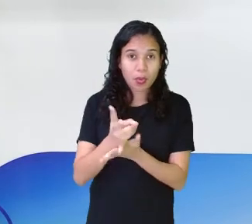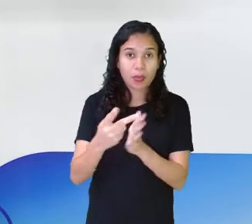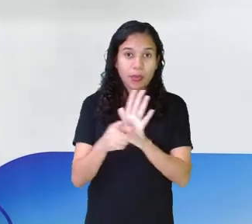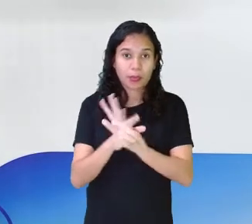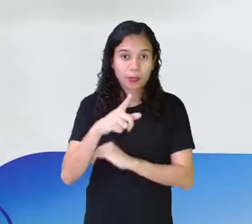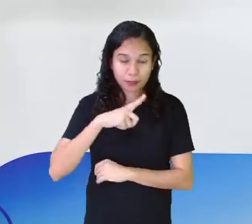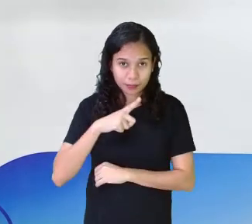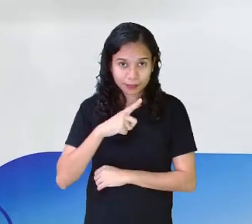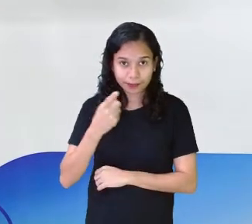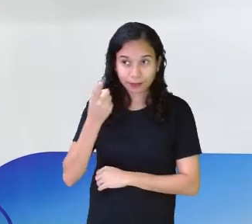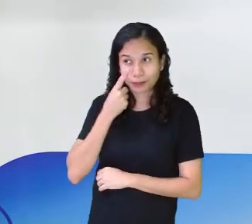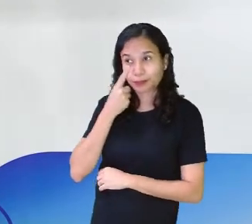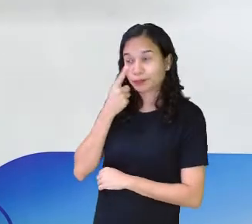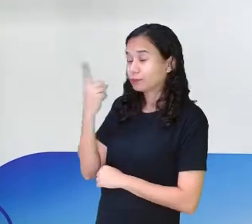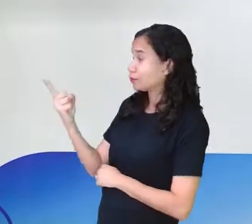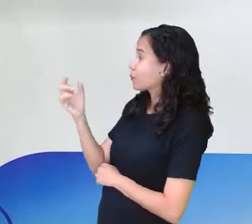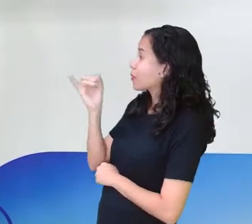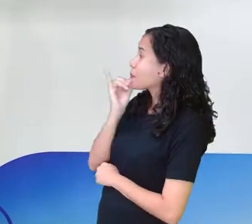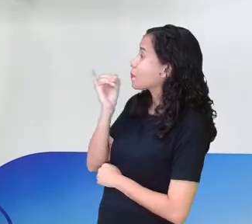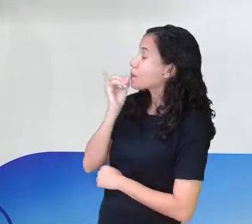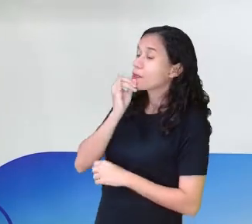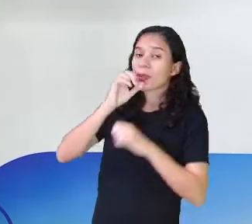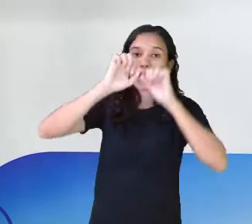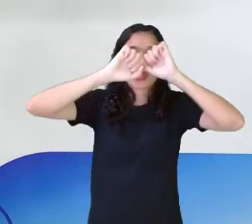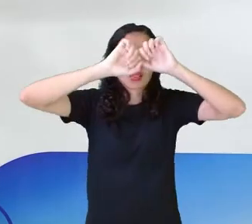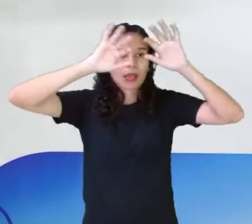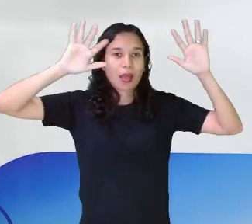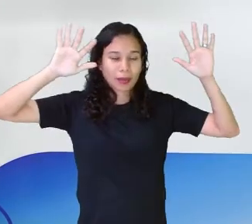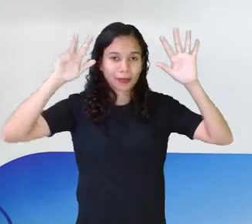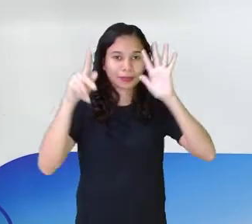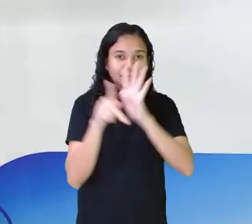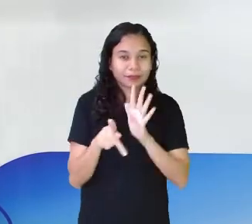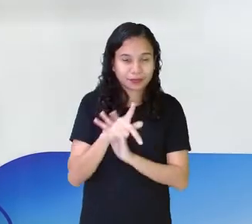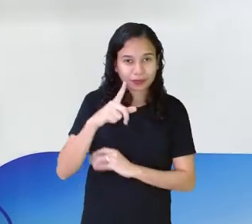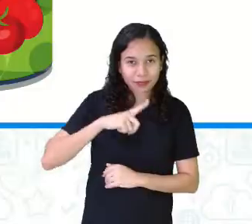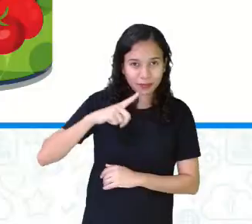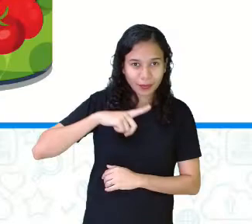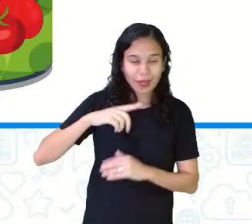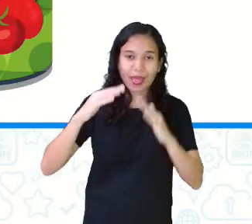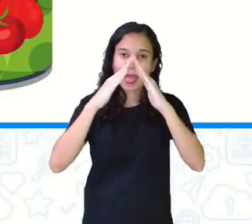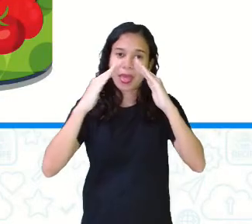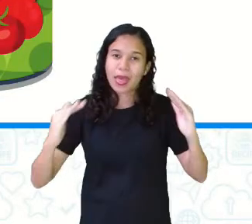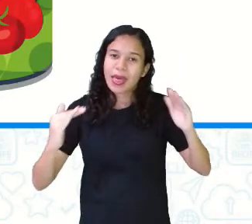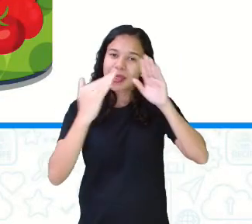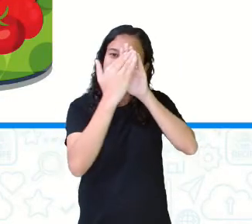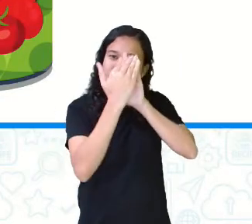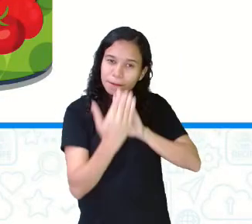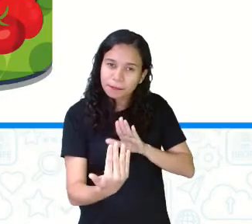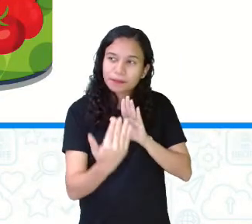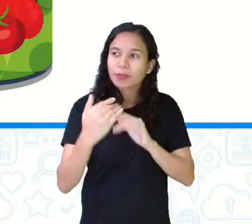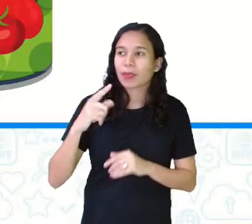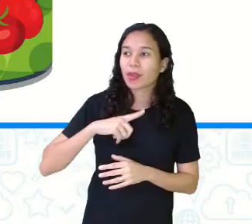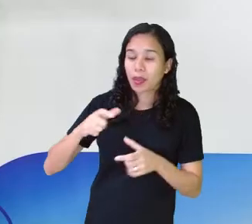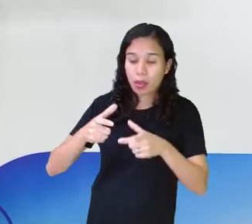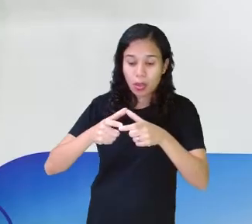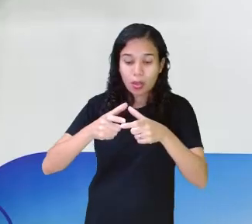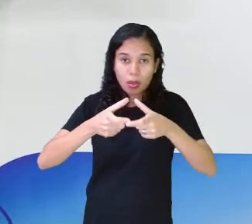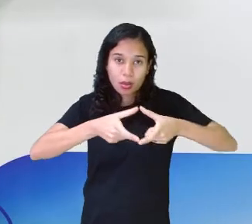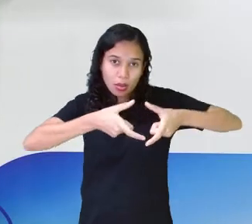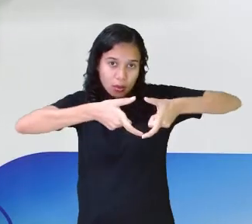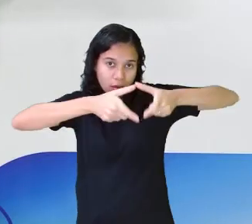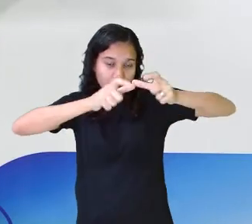puderem. Aqui eu tenho alguns exemplos claros, né? De prisma, de pirâmide, ó. Corpo arredondado é